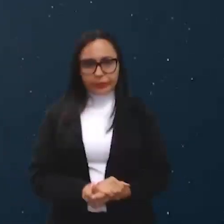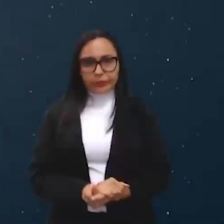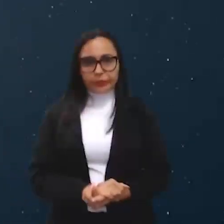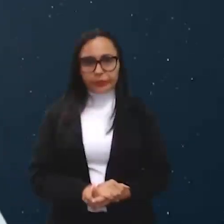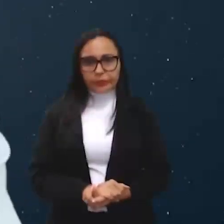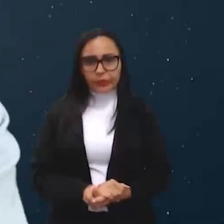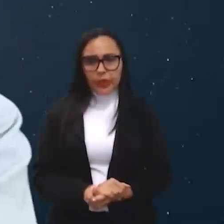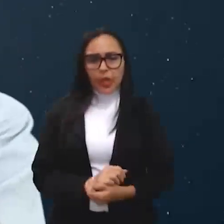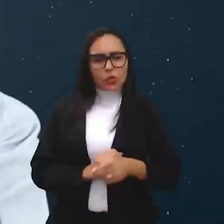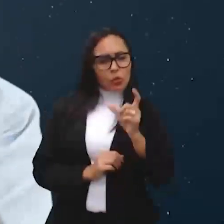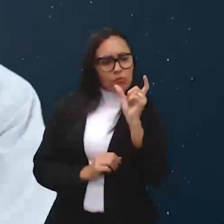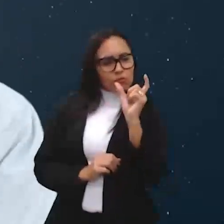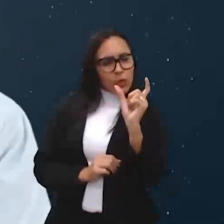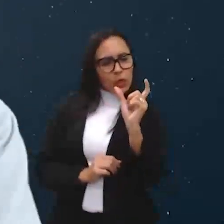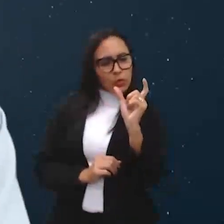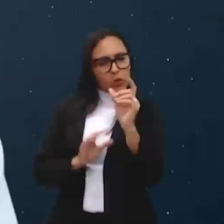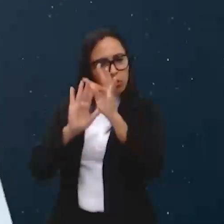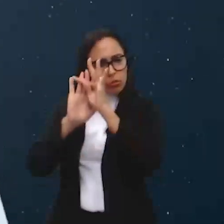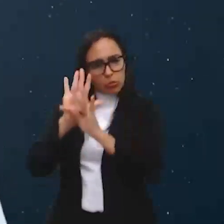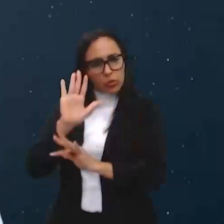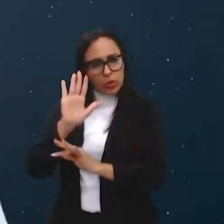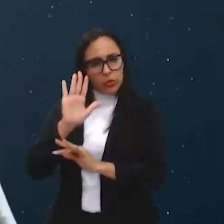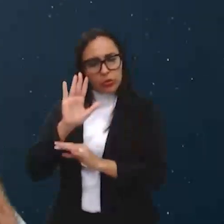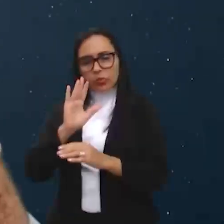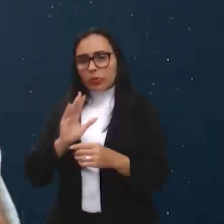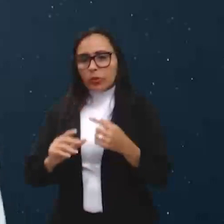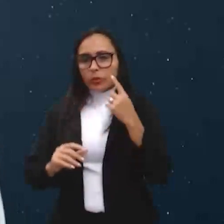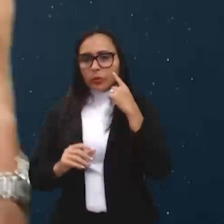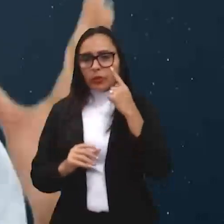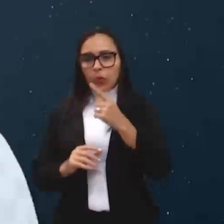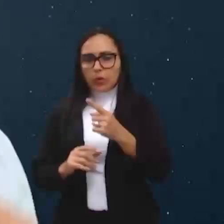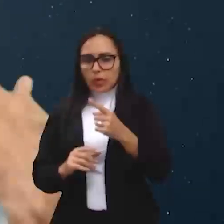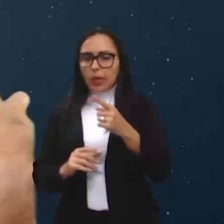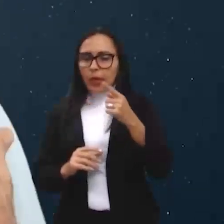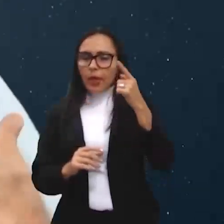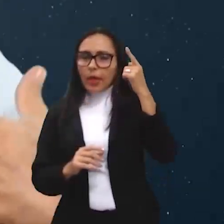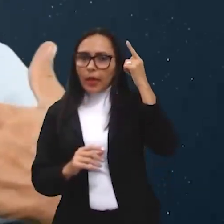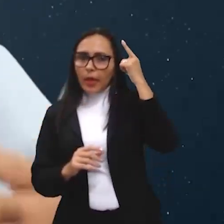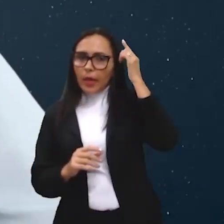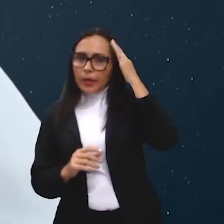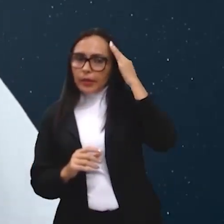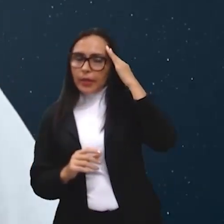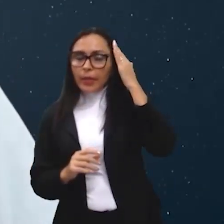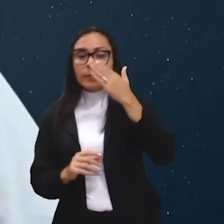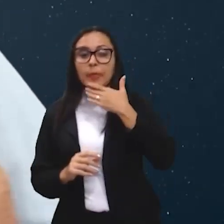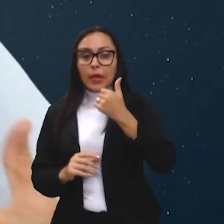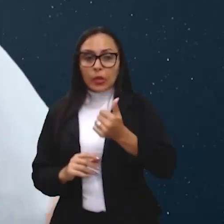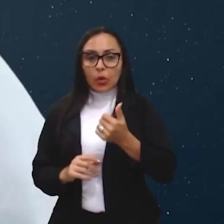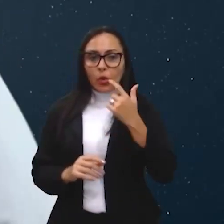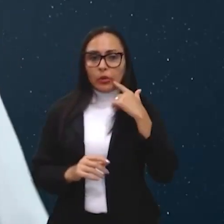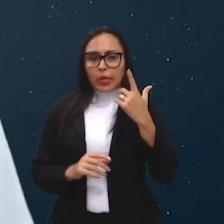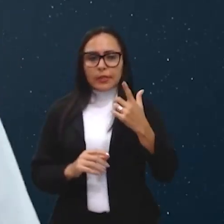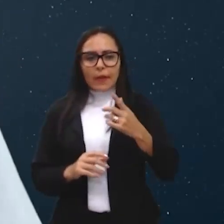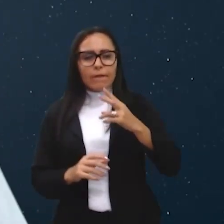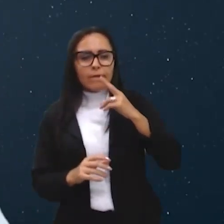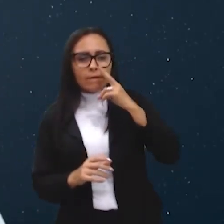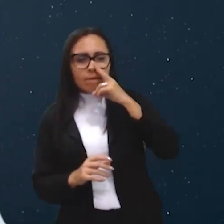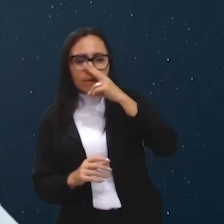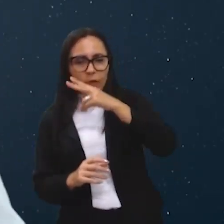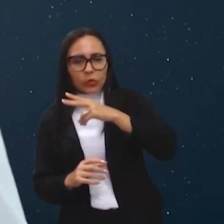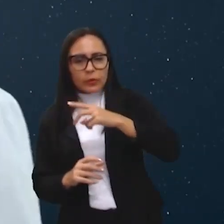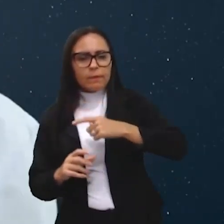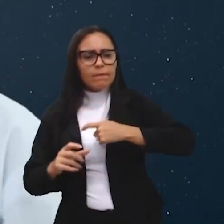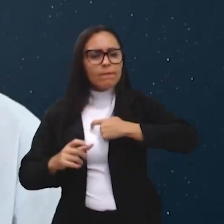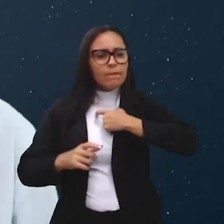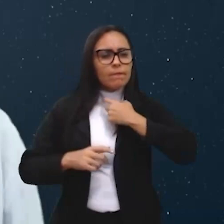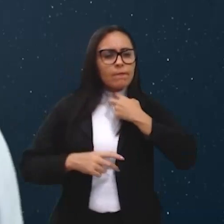pequeno trechinho, um pequeníssimo trecho dele, mas dá para você ter uma noção dessa vontade do progresso, da força,